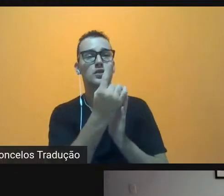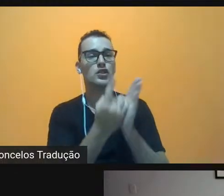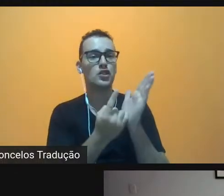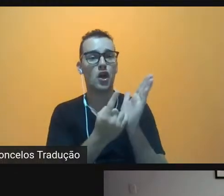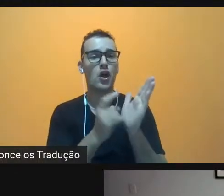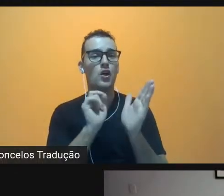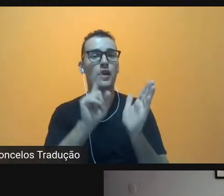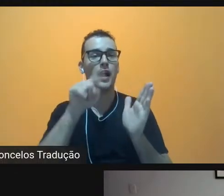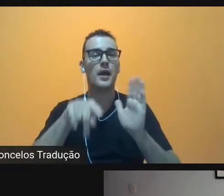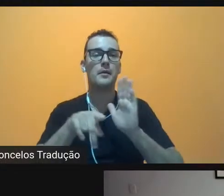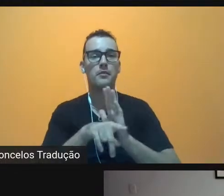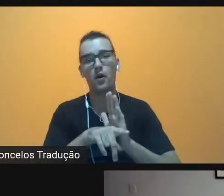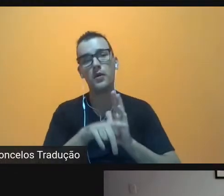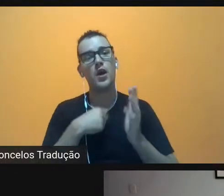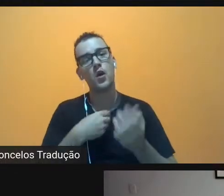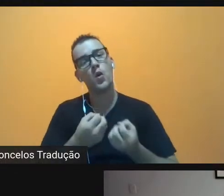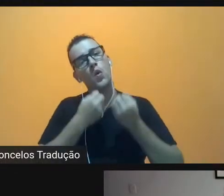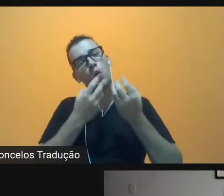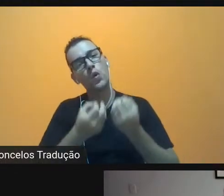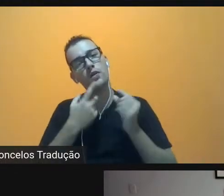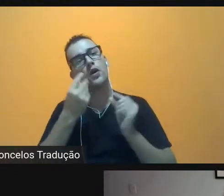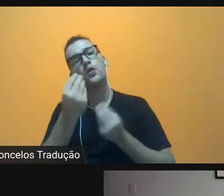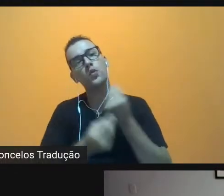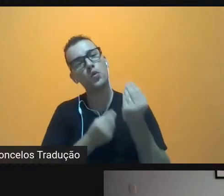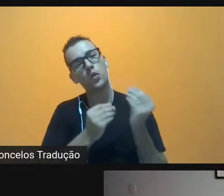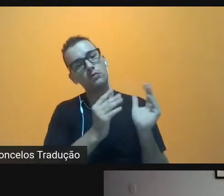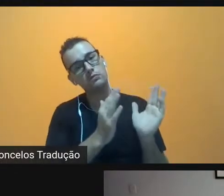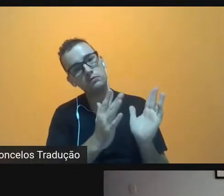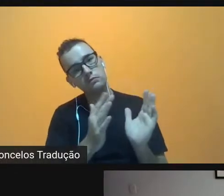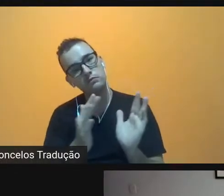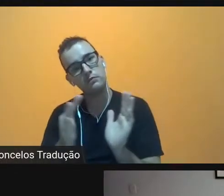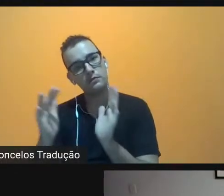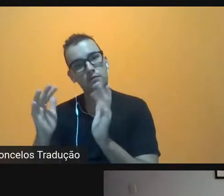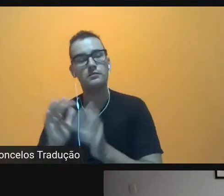né? Você contar como que foi todo esse processo.